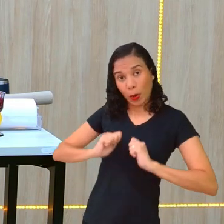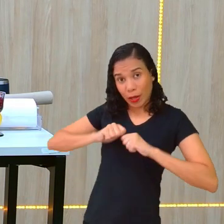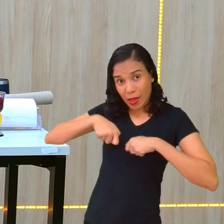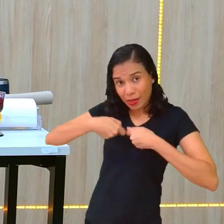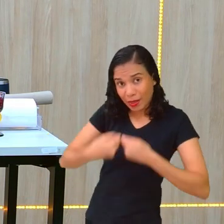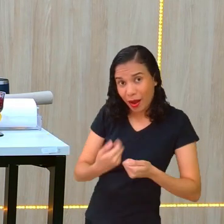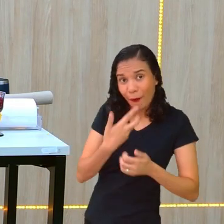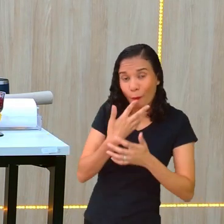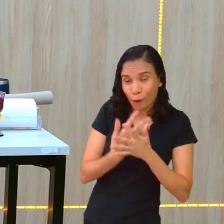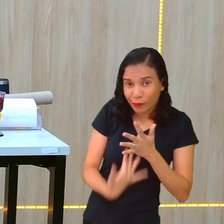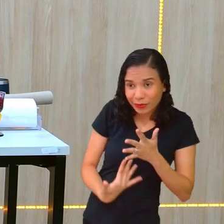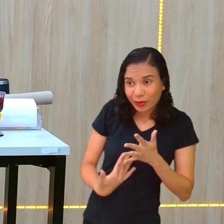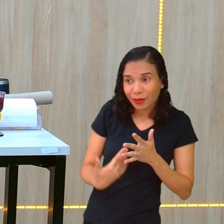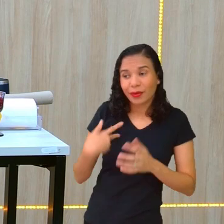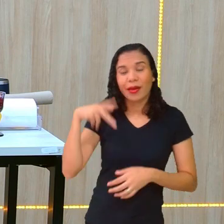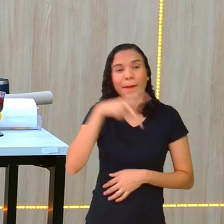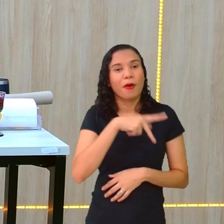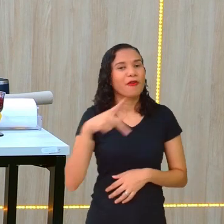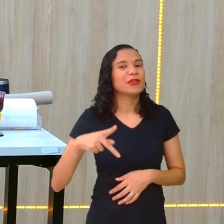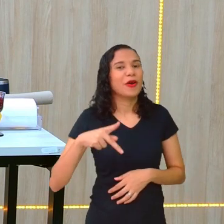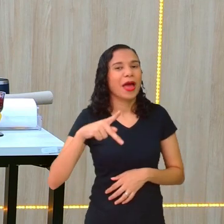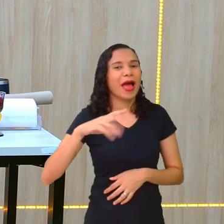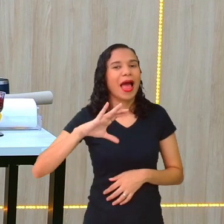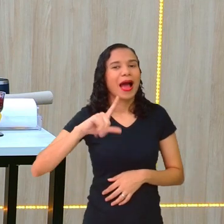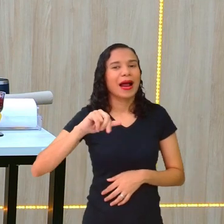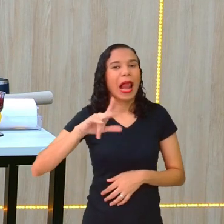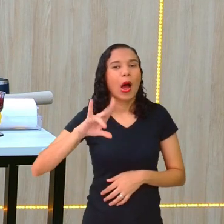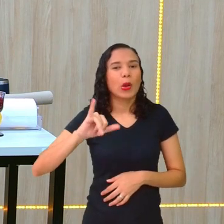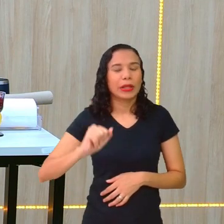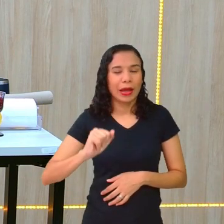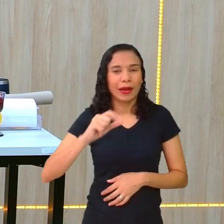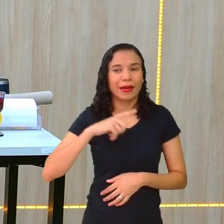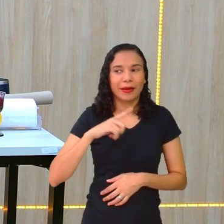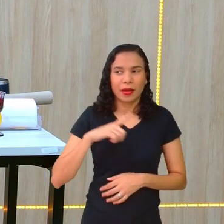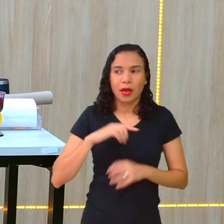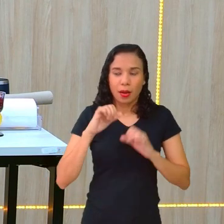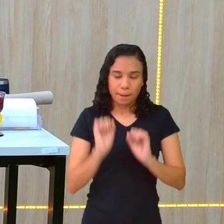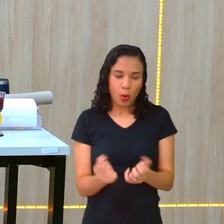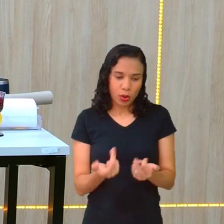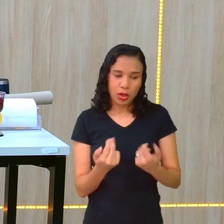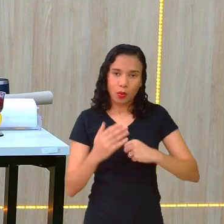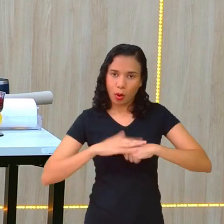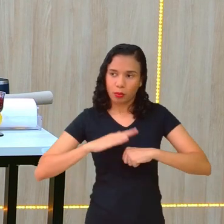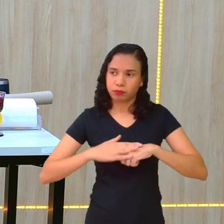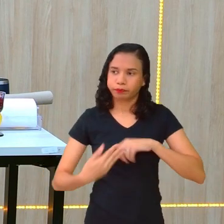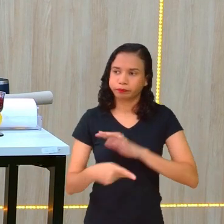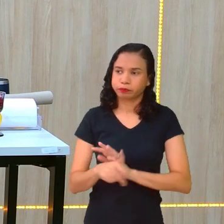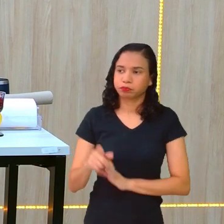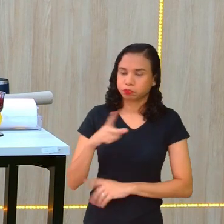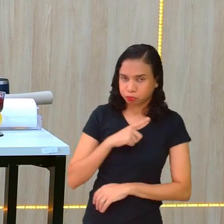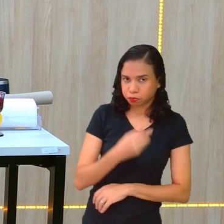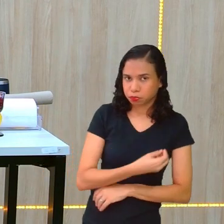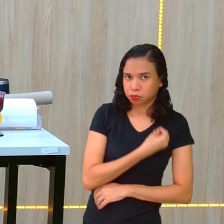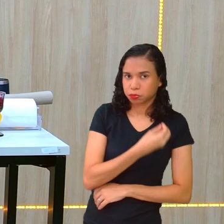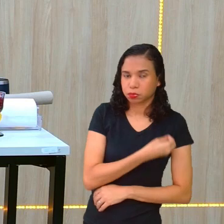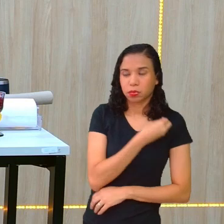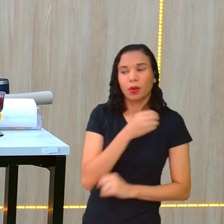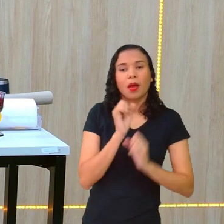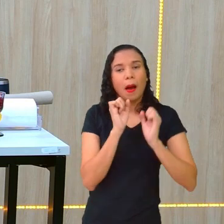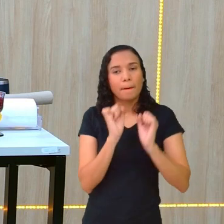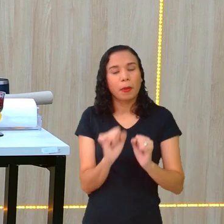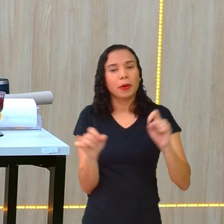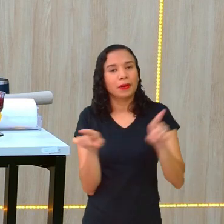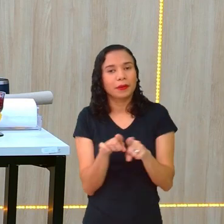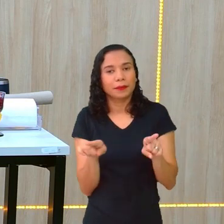Cláudia e aqui a professora Cláudia. Ela pode receber de alguém que é igual a ela, certo? E ela